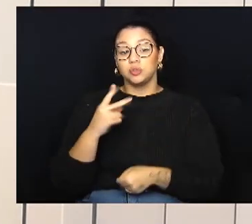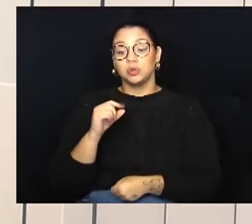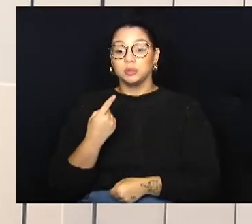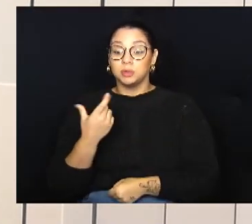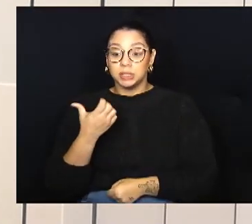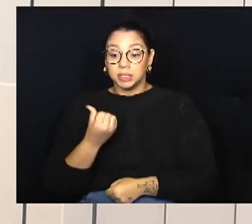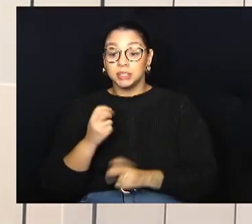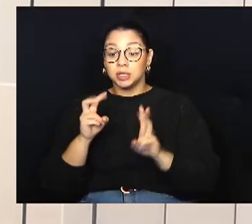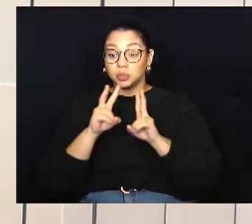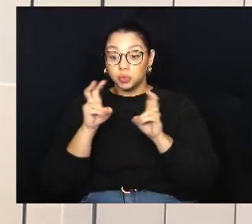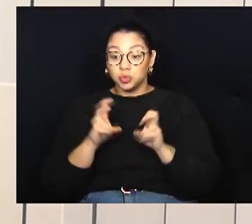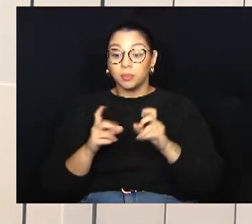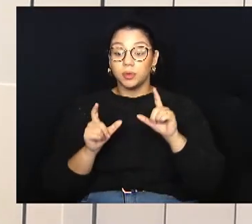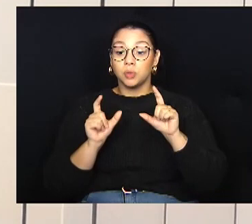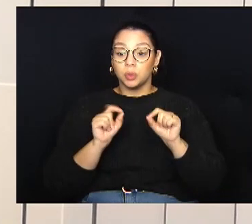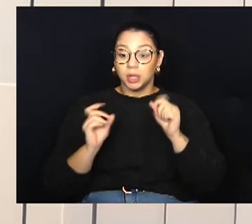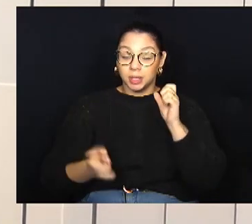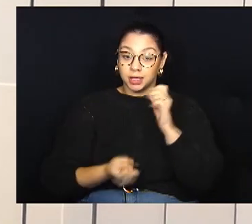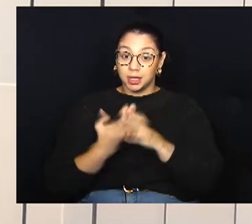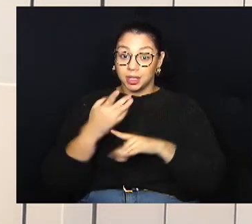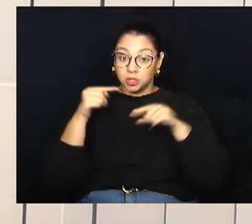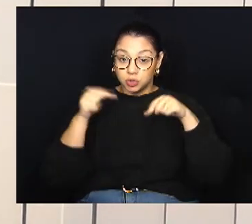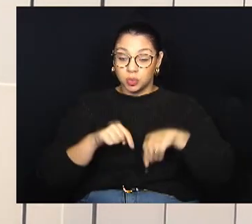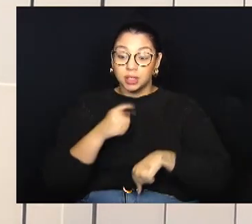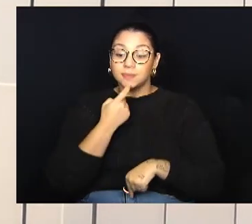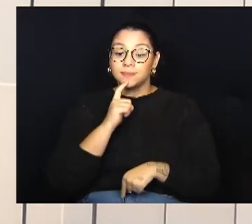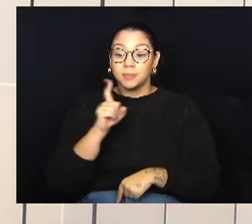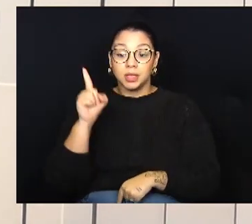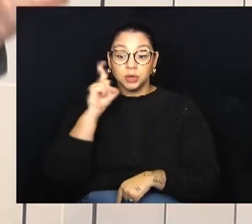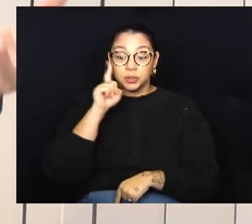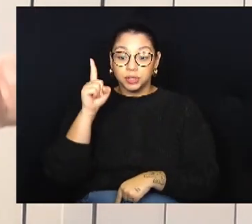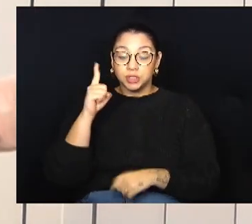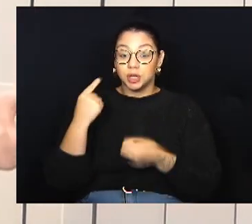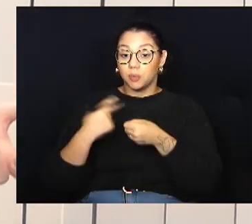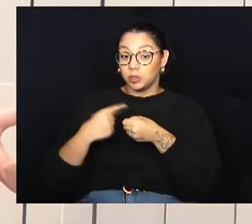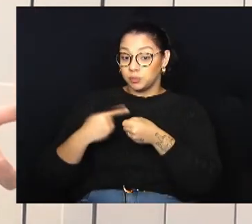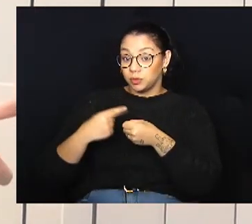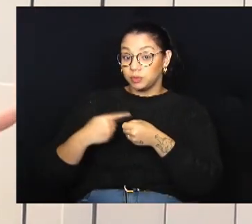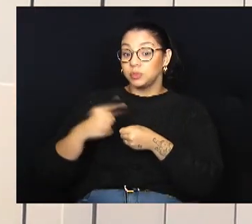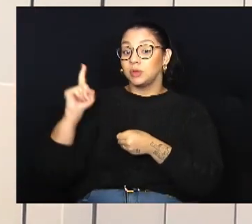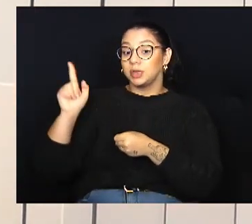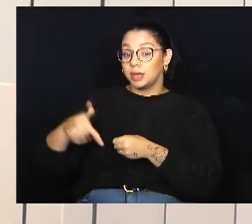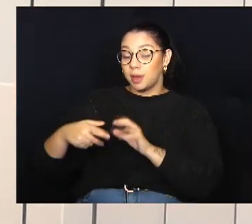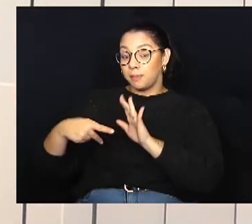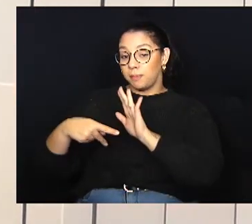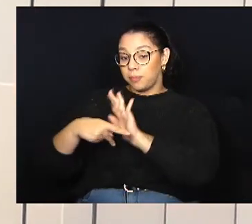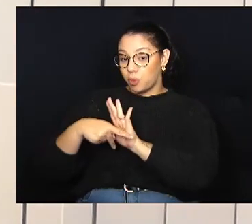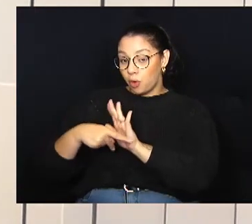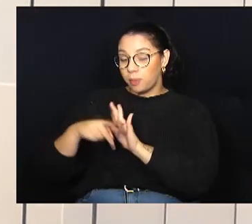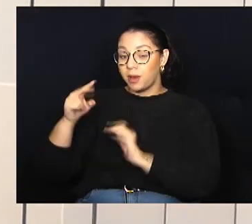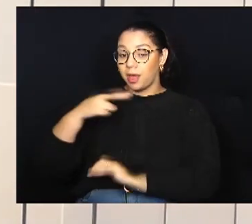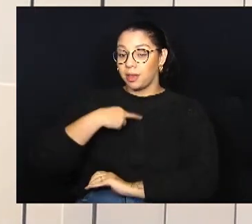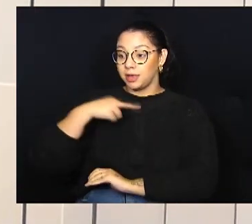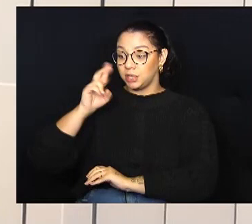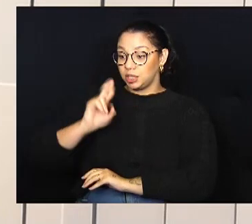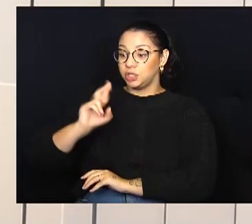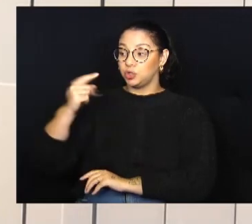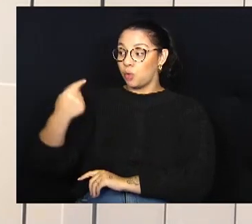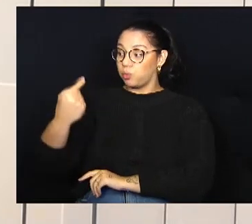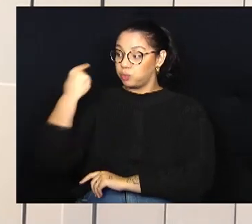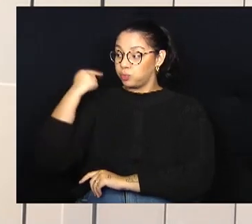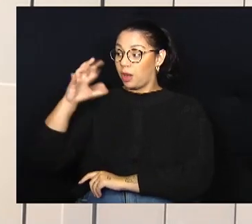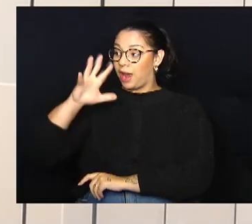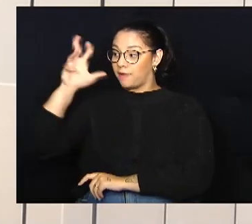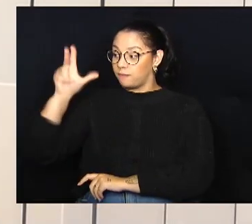que instituiu aqui em Campinas o Dia Municipal das Tradições de Matrizes Africanas e das Nações do